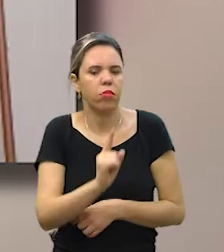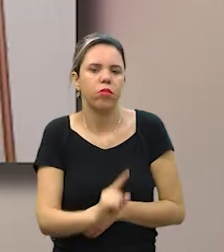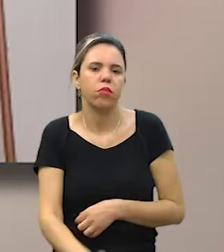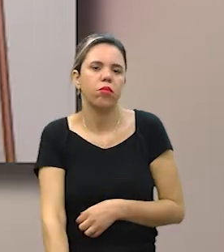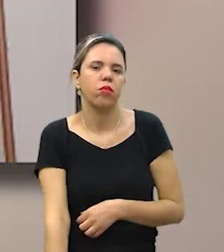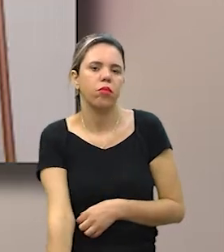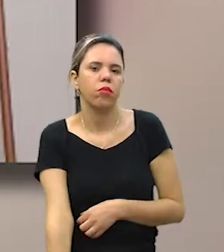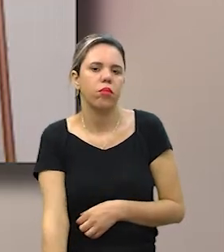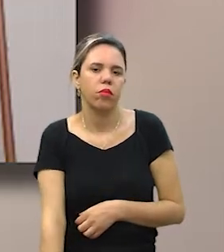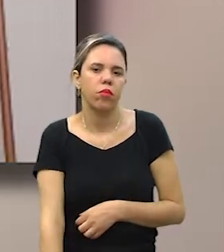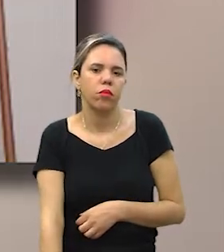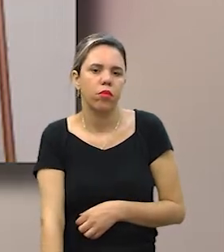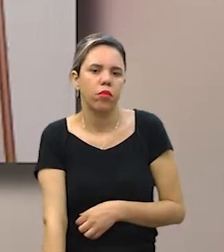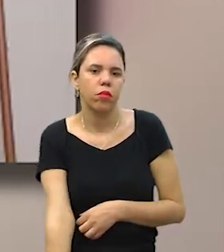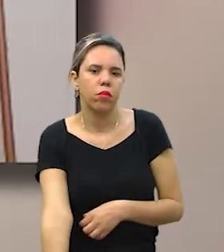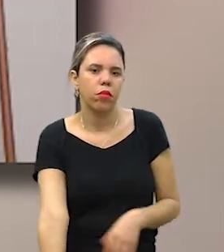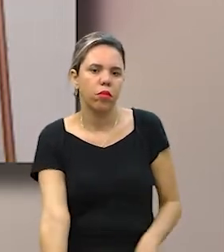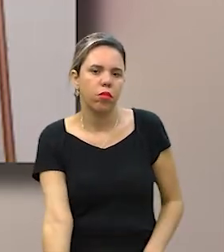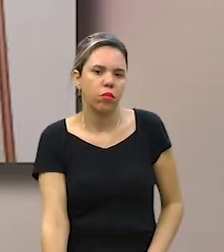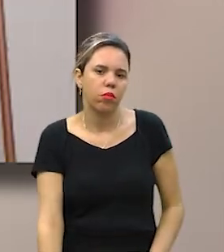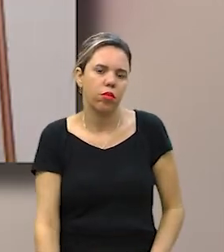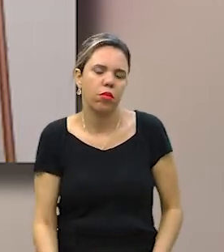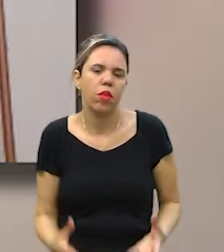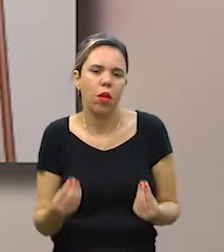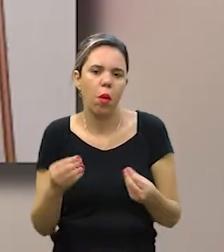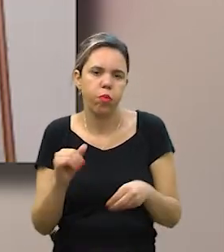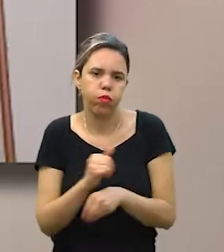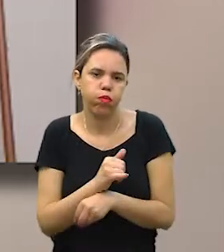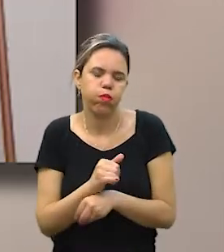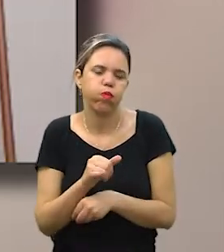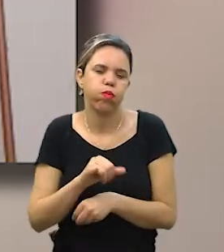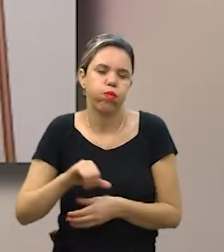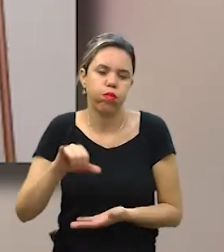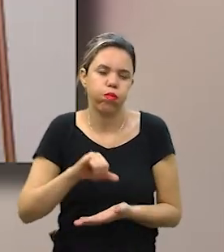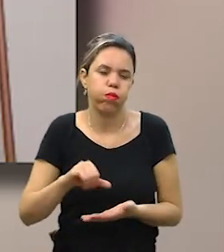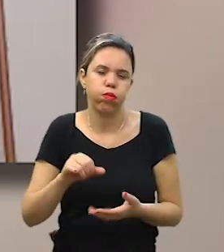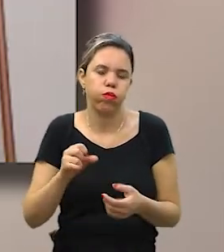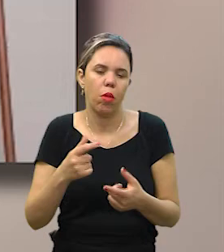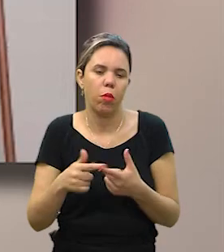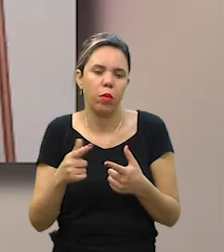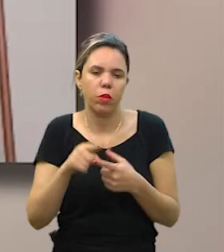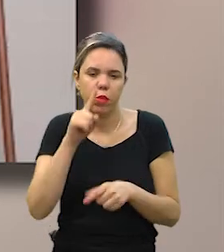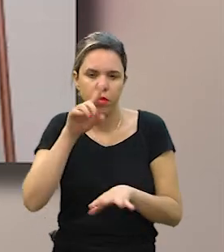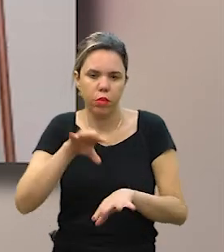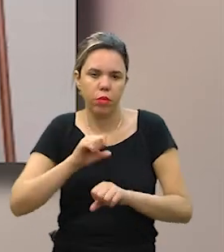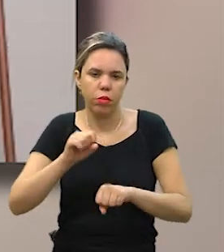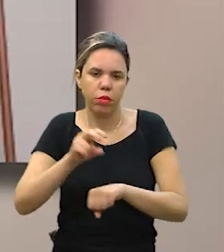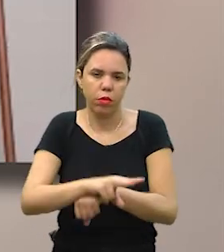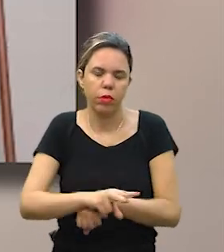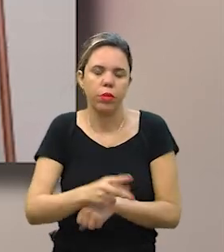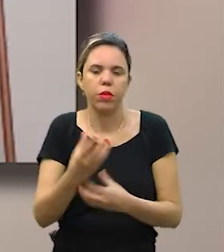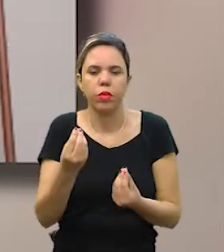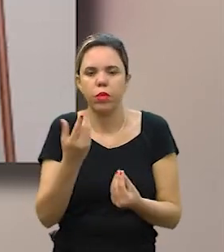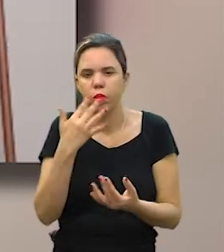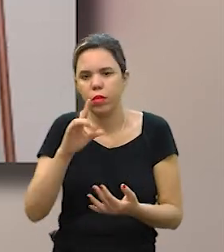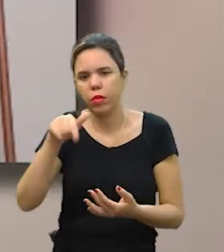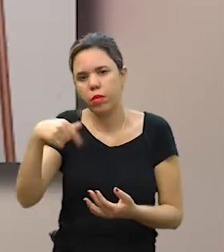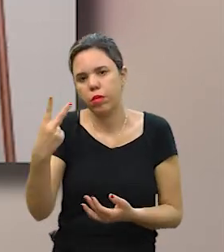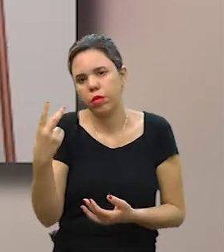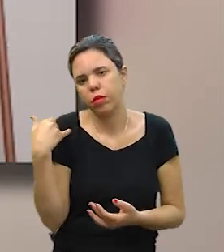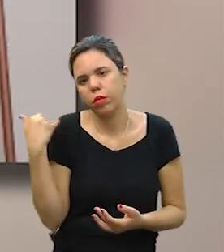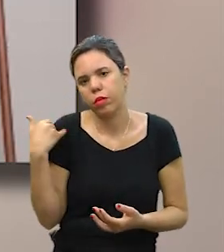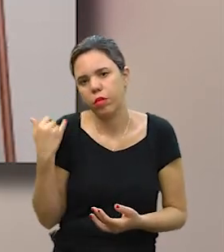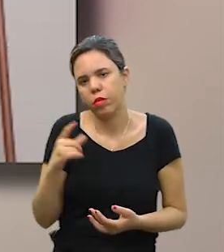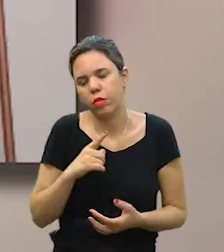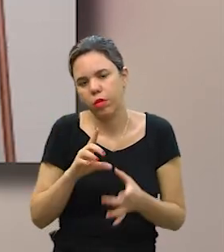os dias, levando em conta que é muito calórico, muito inflamatório. Então, existem muitas crianças que depois